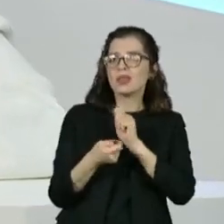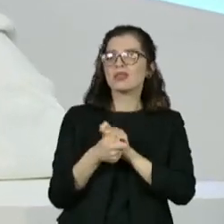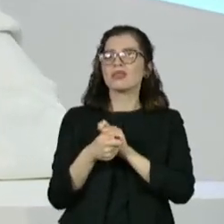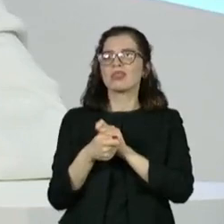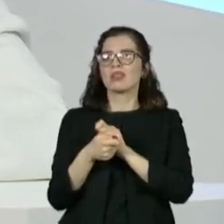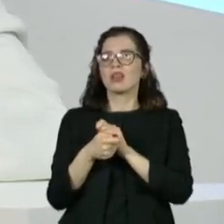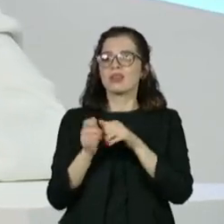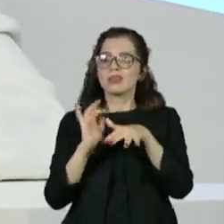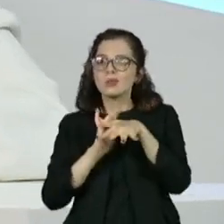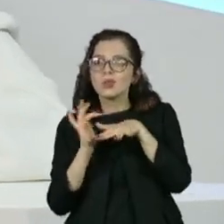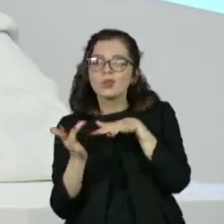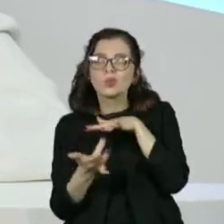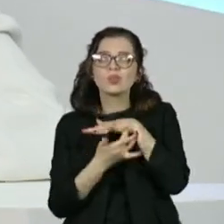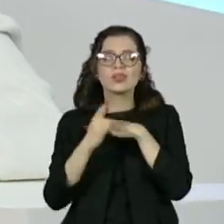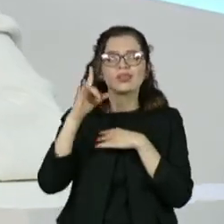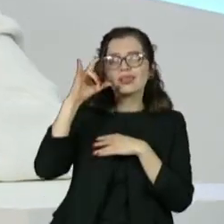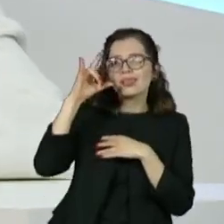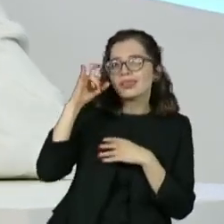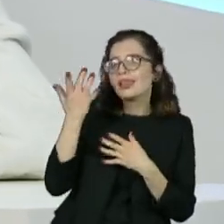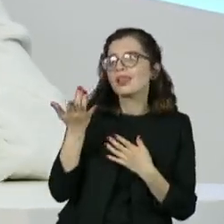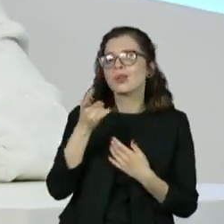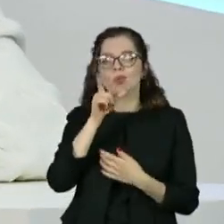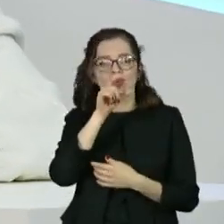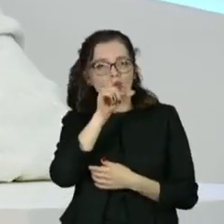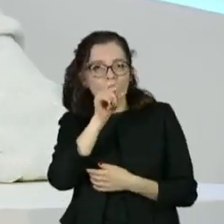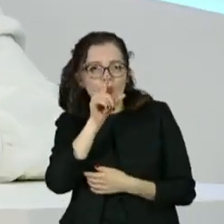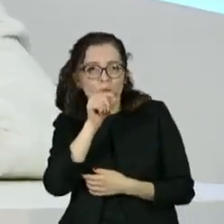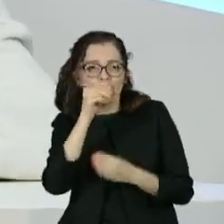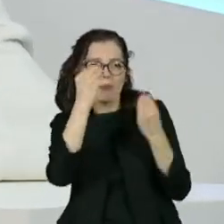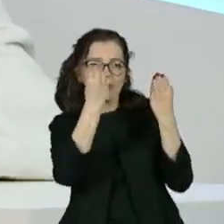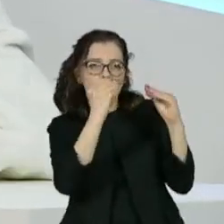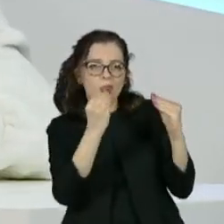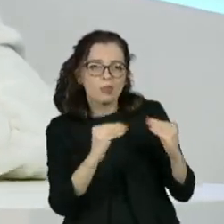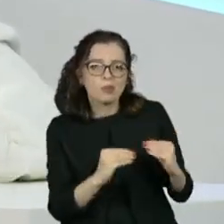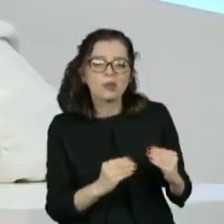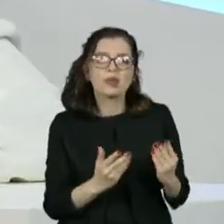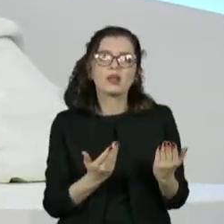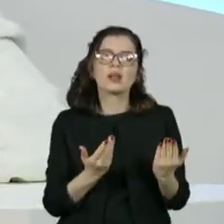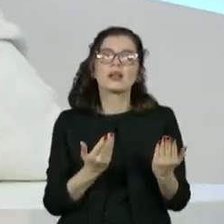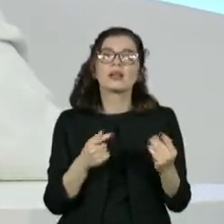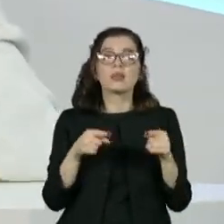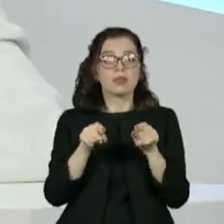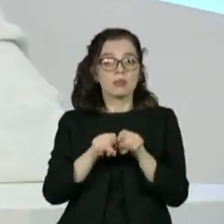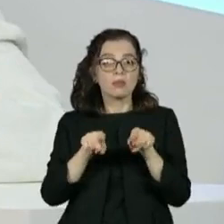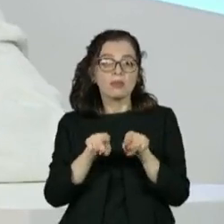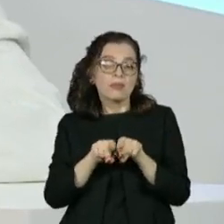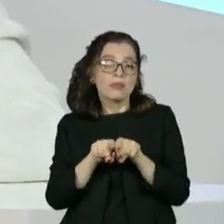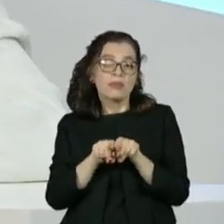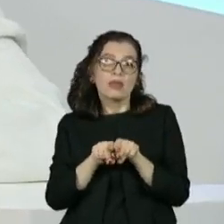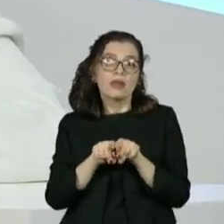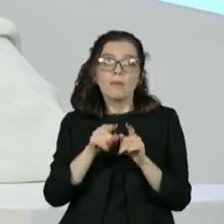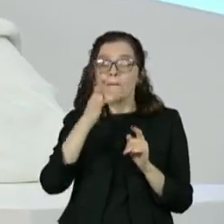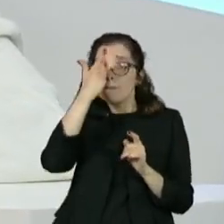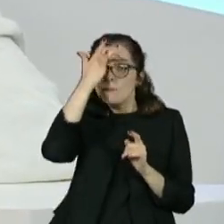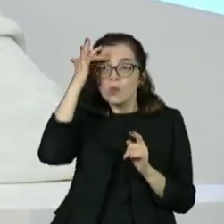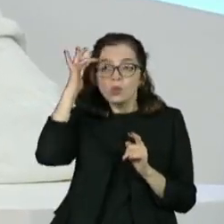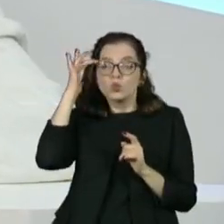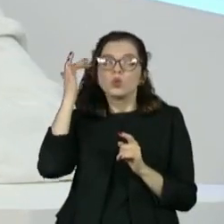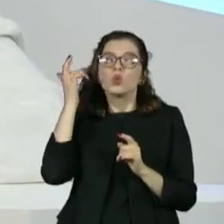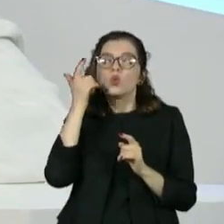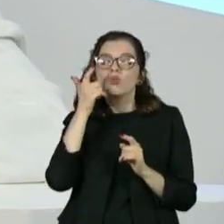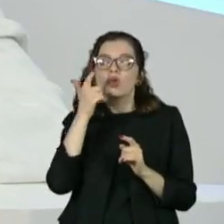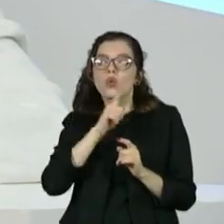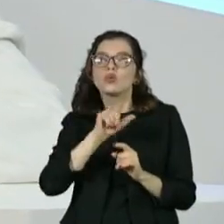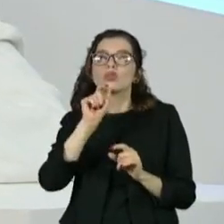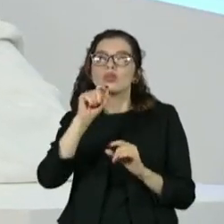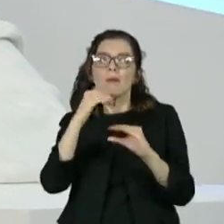né, o Instagram, o Twitter, agora mesmo no intervalo a gente estava comentando de como as pessoas já estão comentando sobre a sua participação aqui naquela